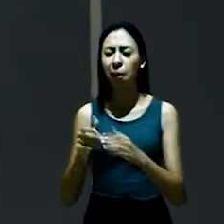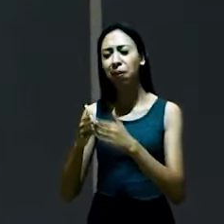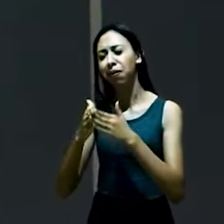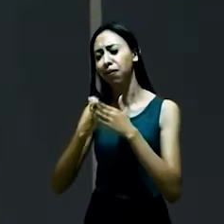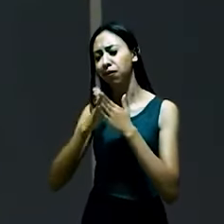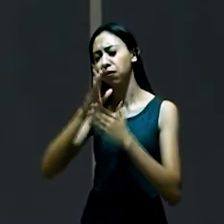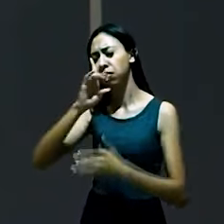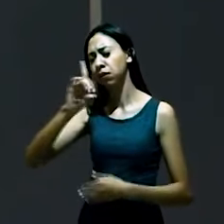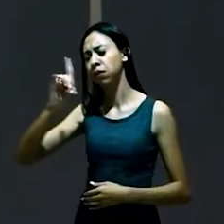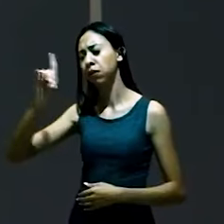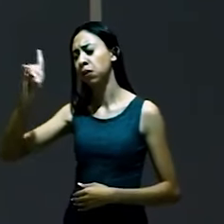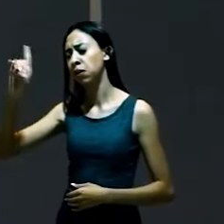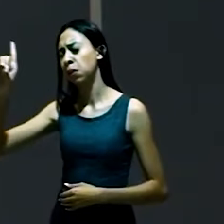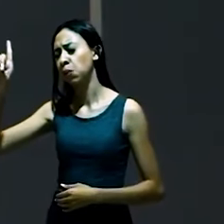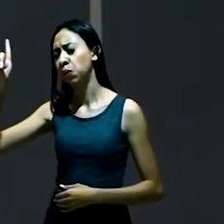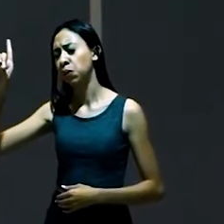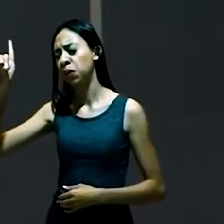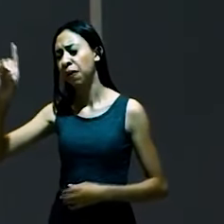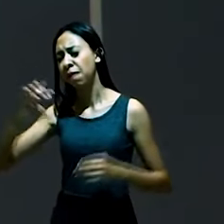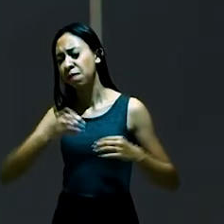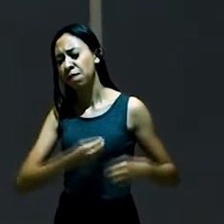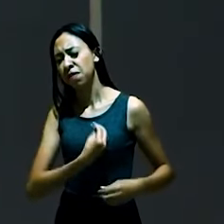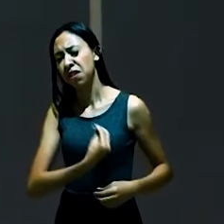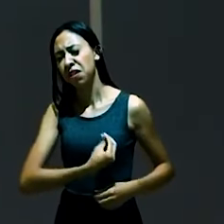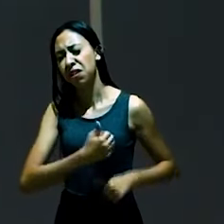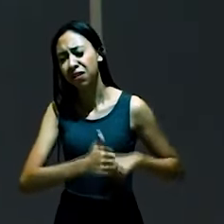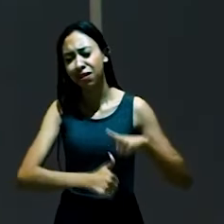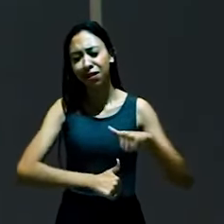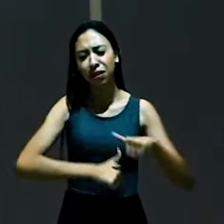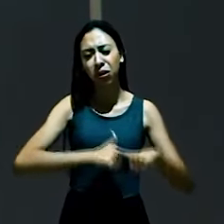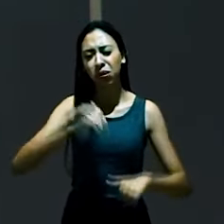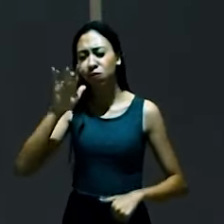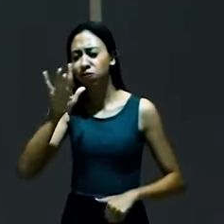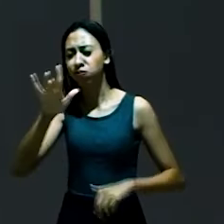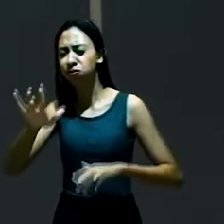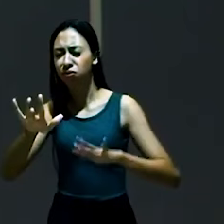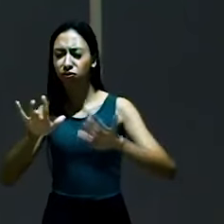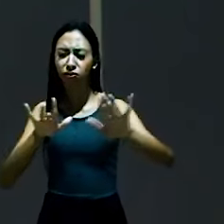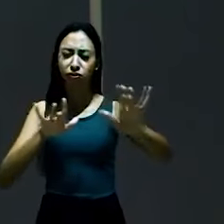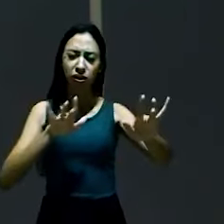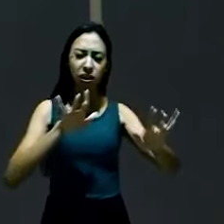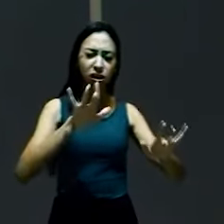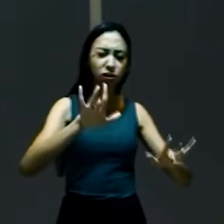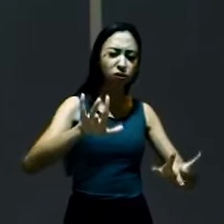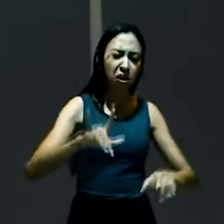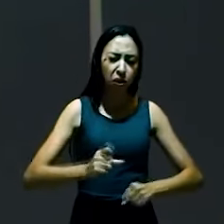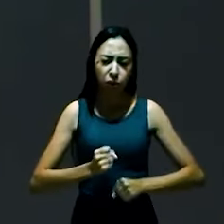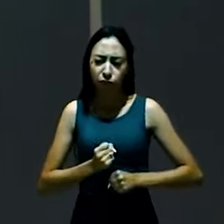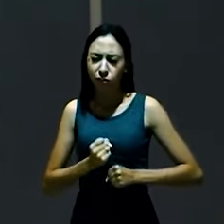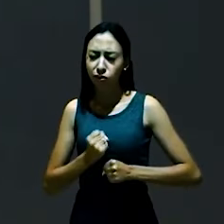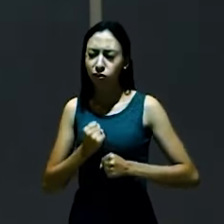Senhor, vai transformando, Pai, vai dando resistência, ó Deus.